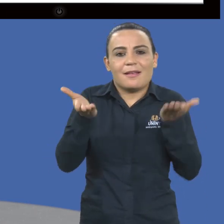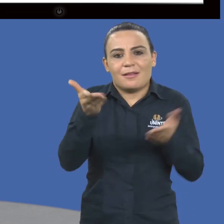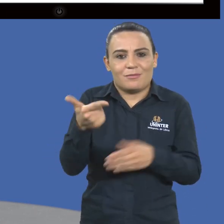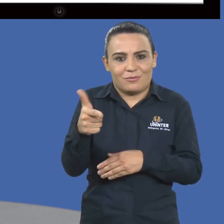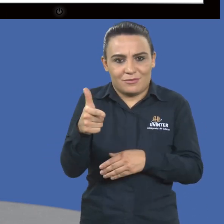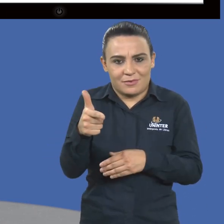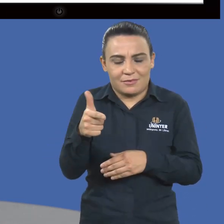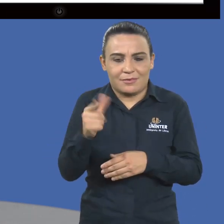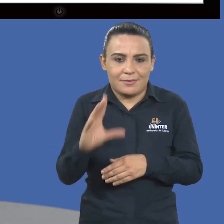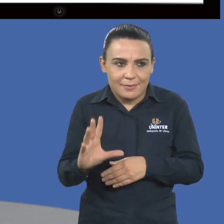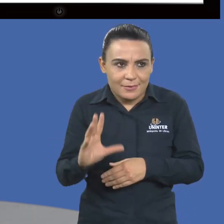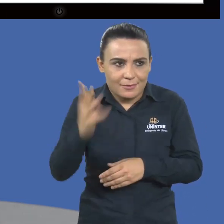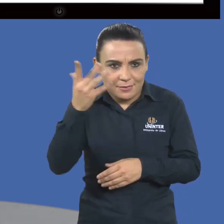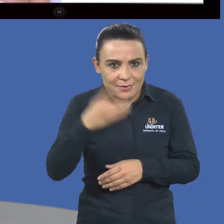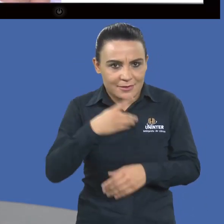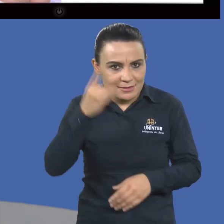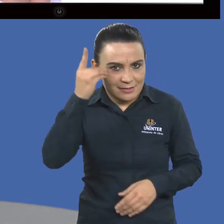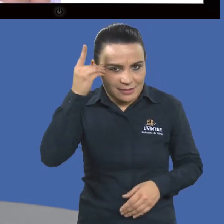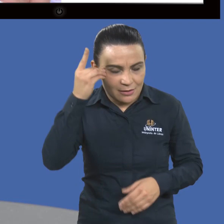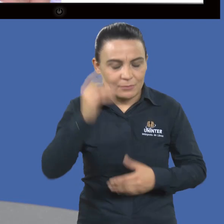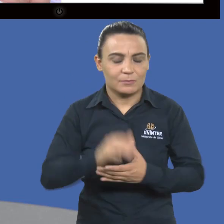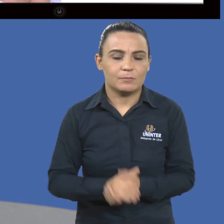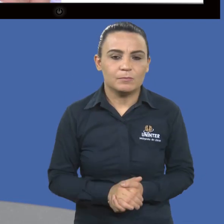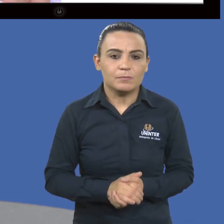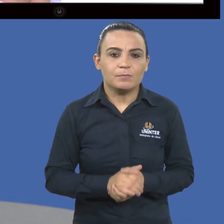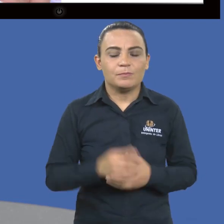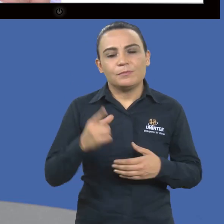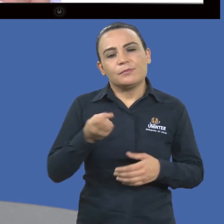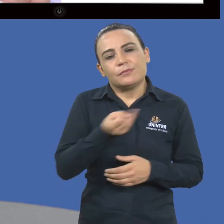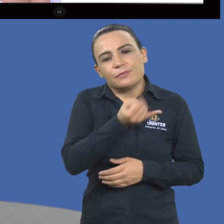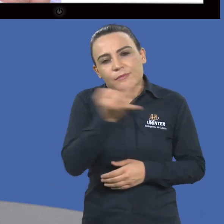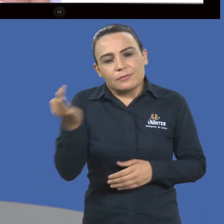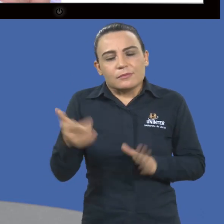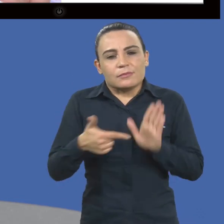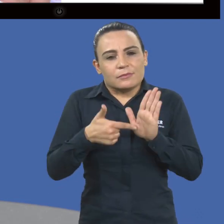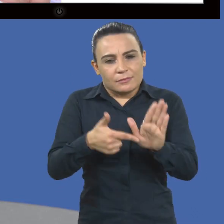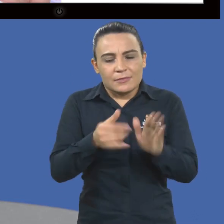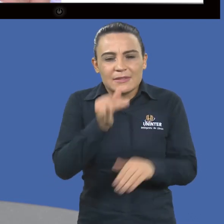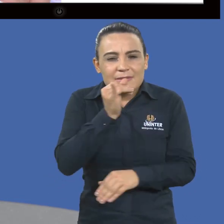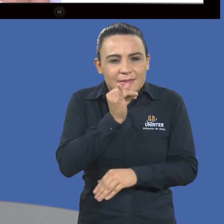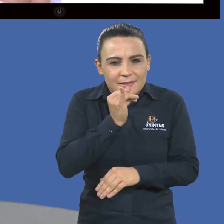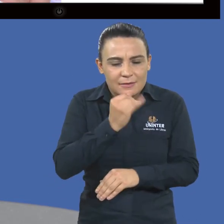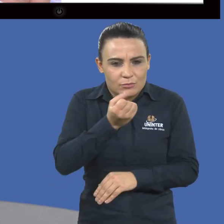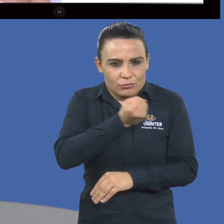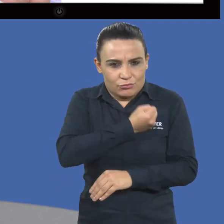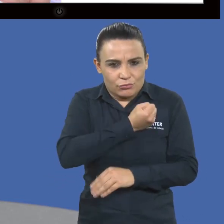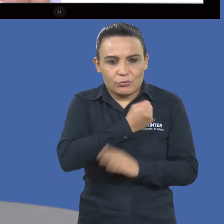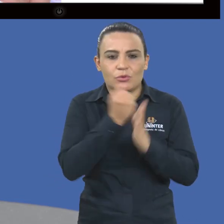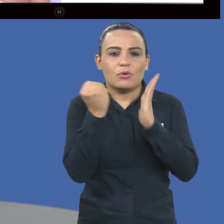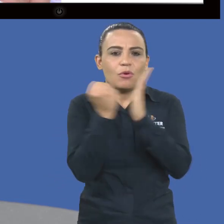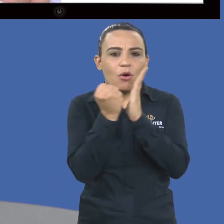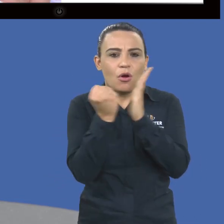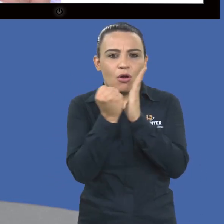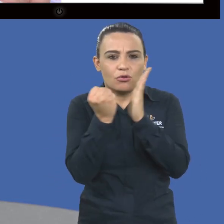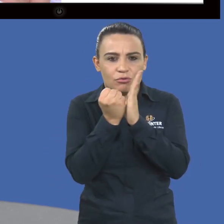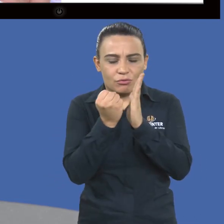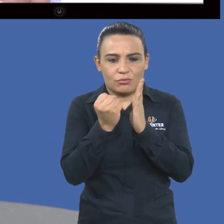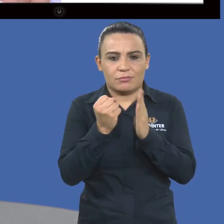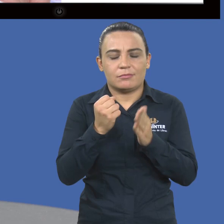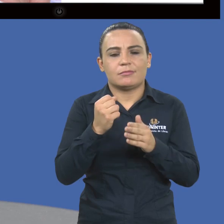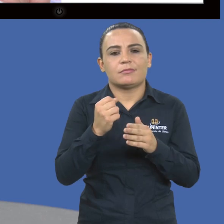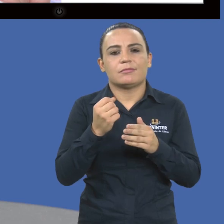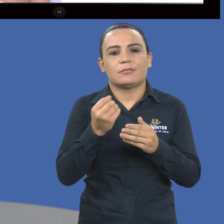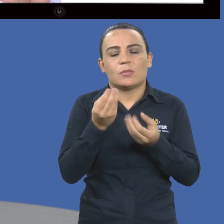não equilibrada. Muito bem. Então veja, quando nós olhamos um nenê, seja